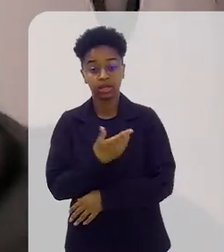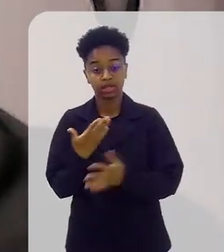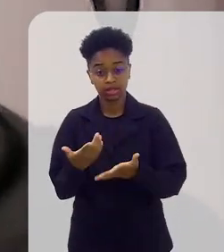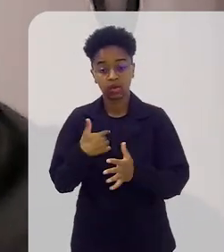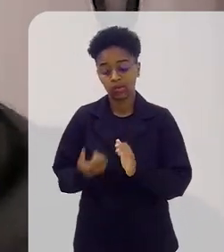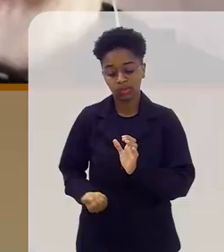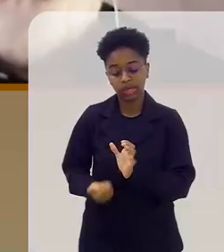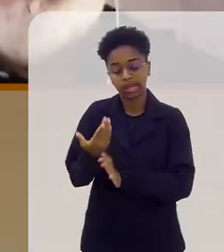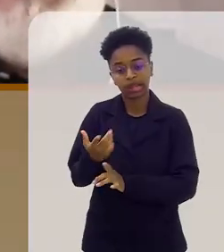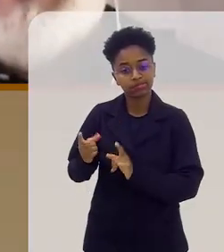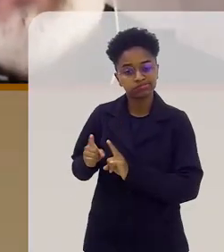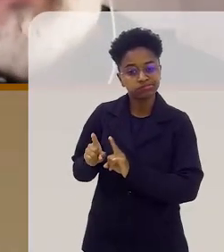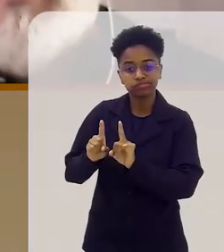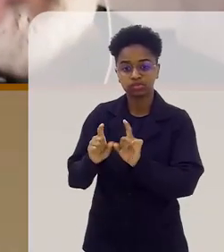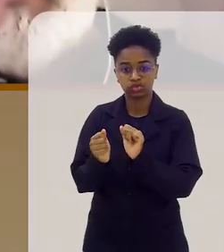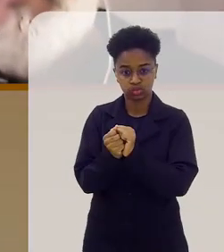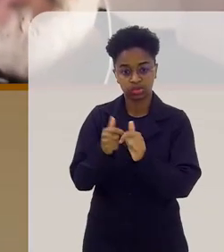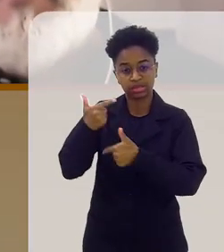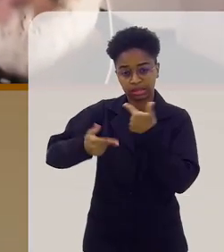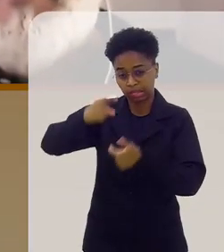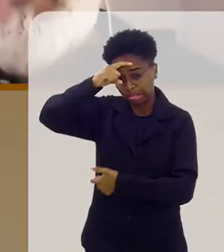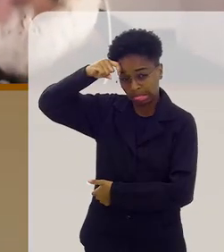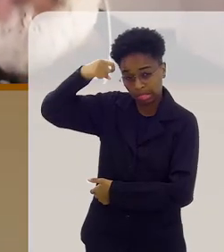empreitada dupla naquele ano.